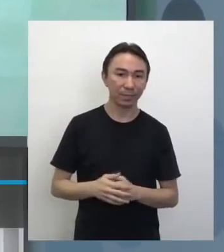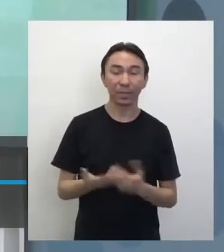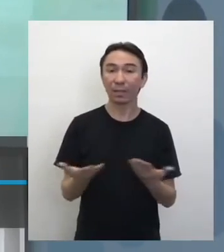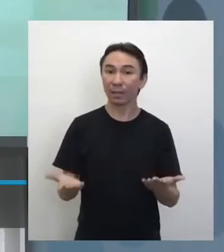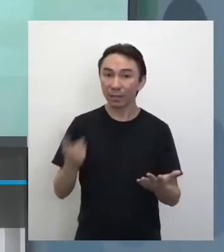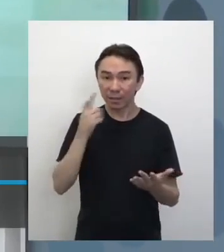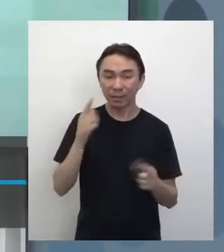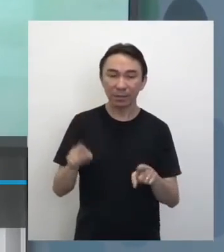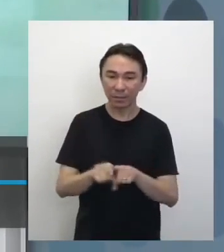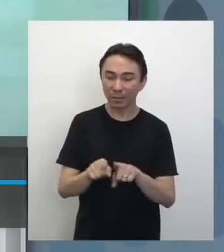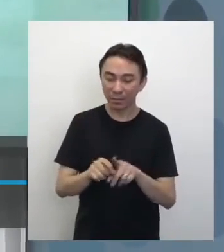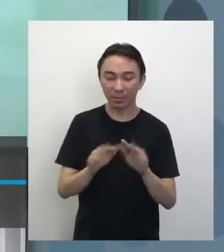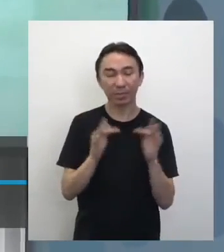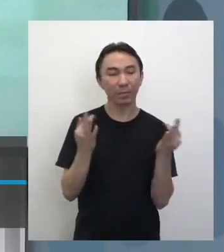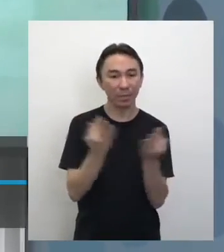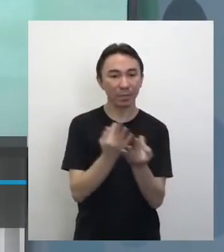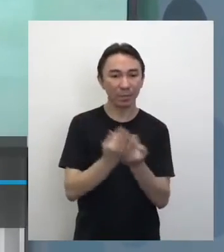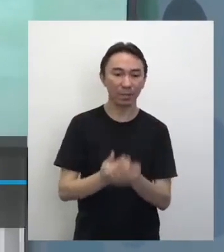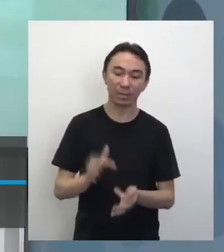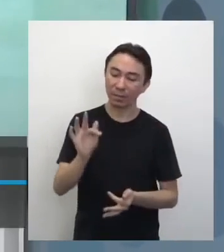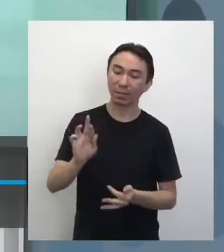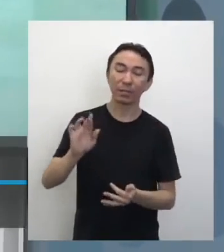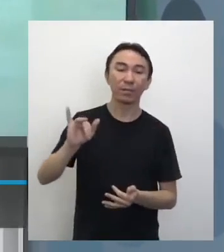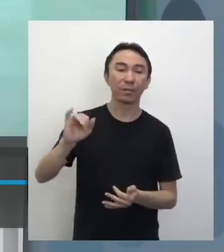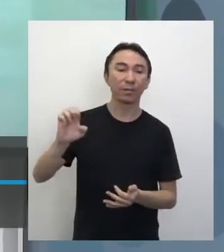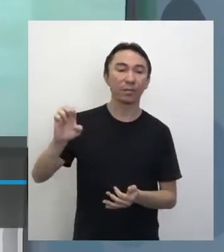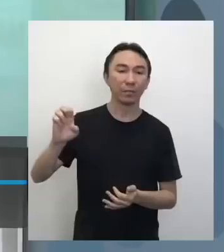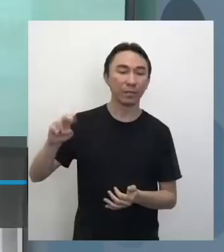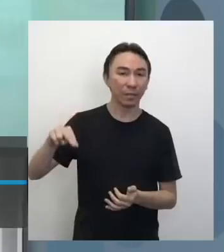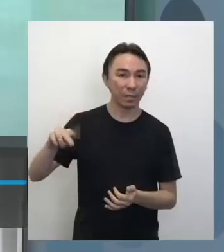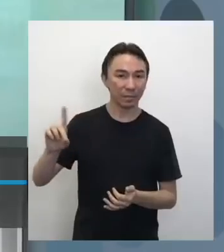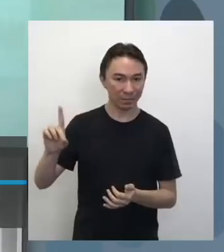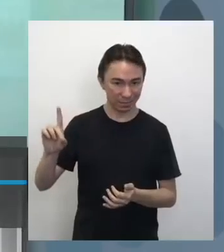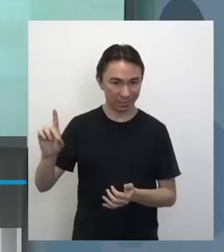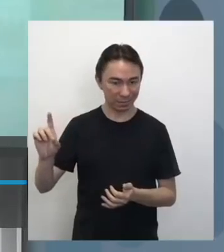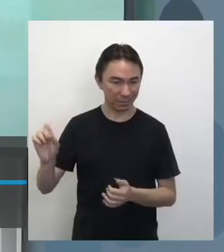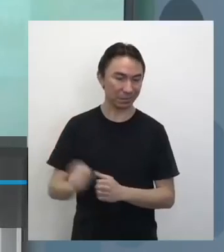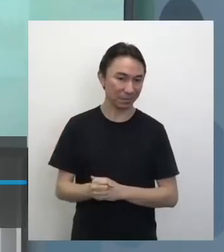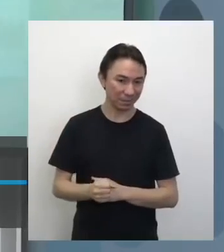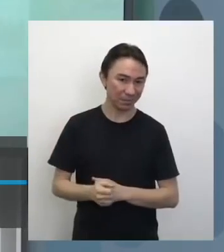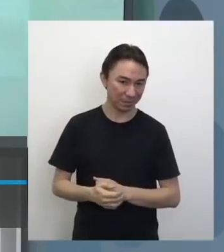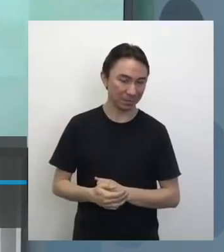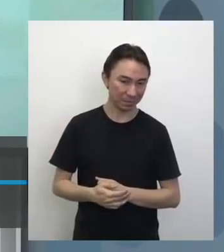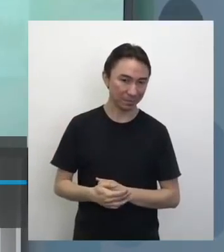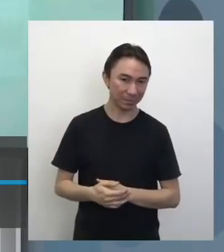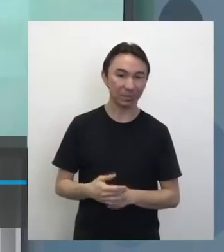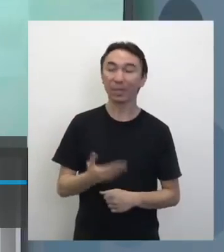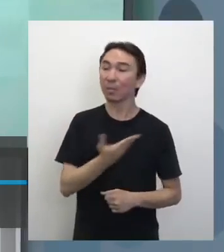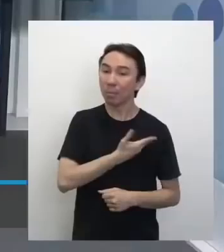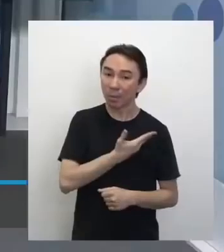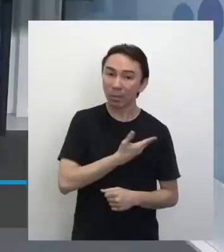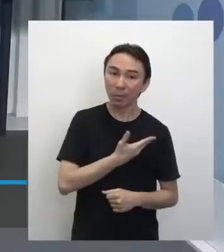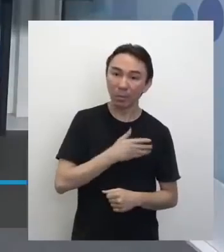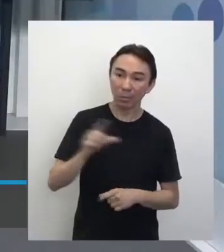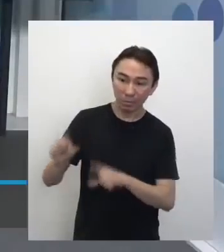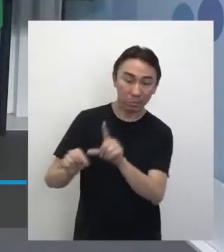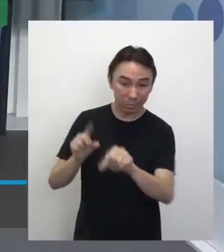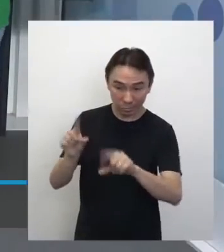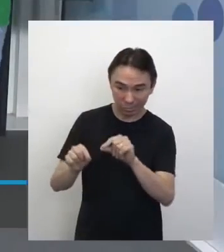friend are the family you know falou os amigos são a família que a gente escolhe e